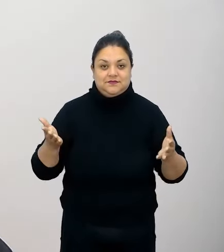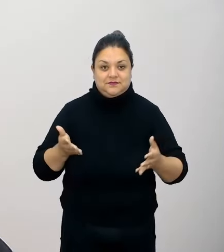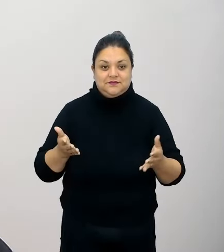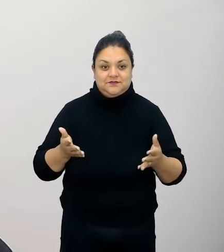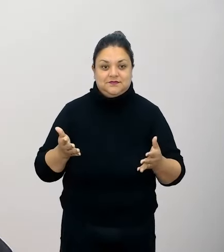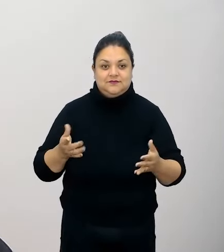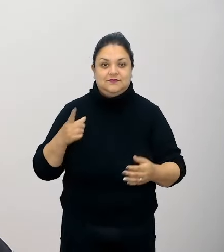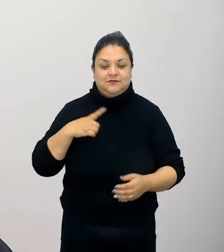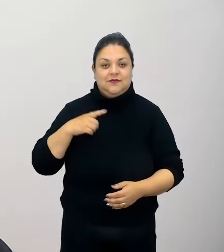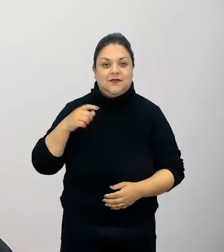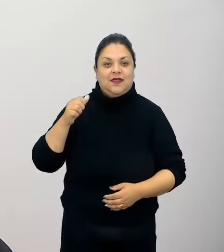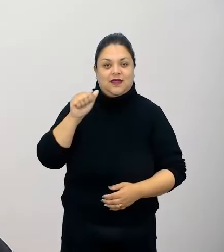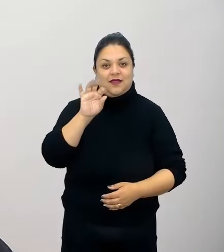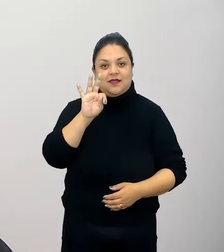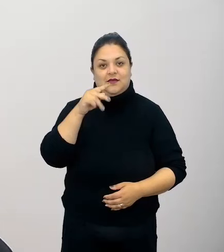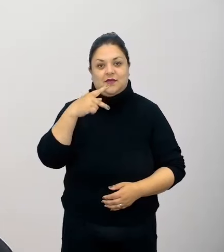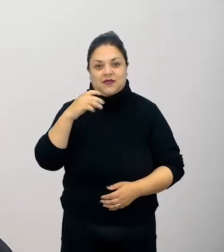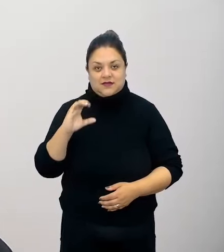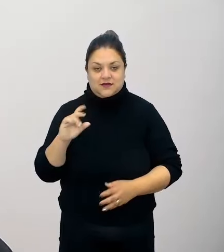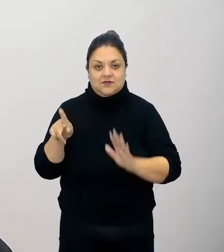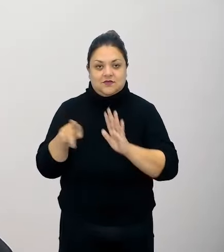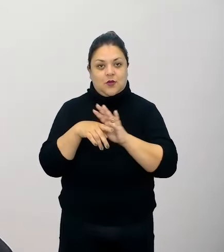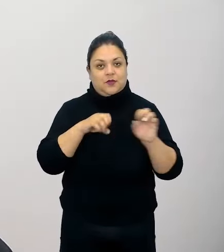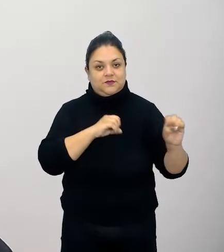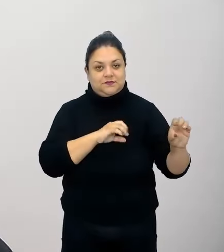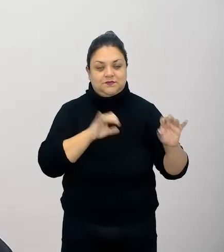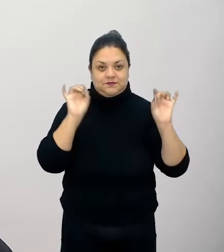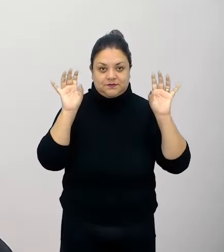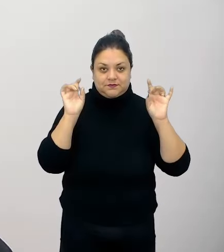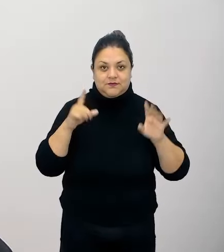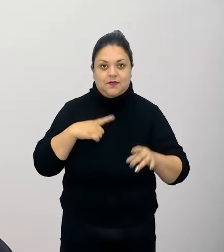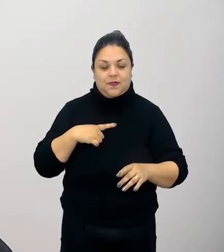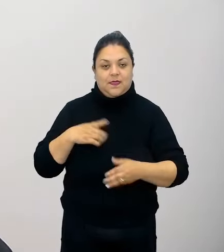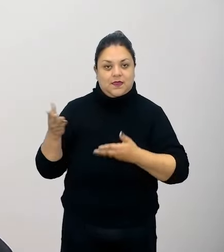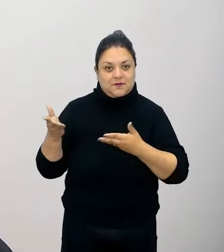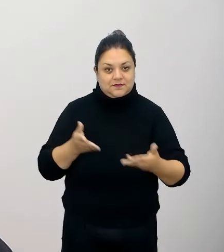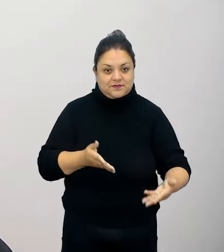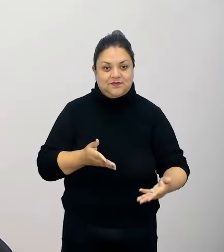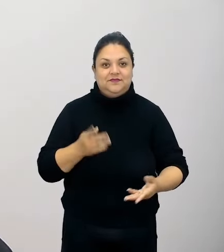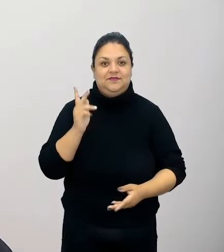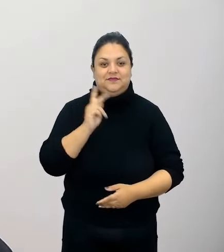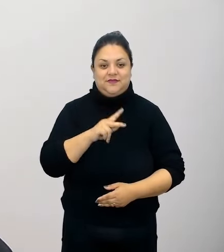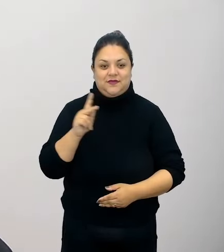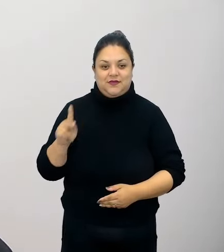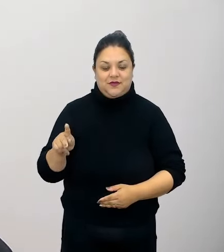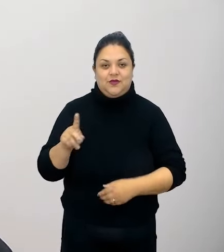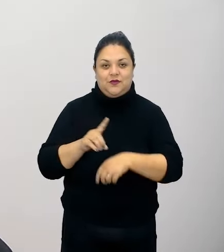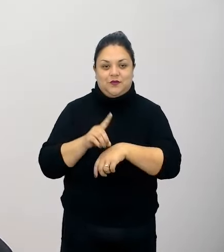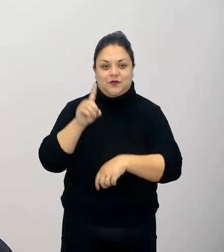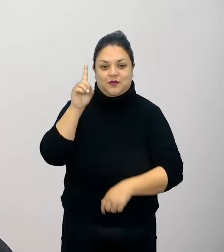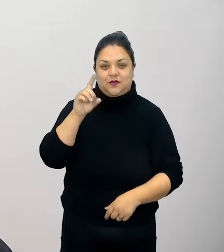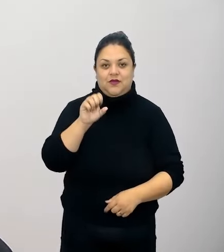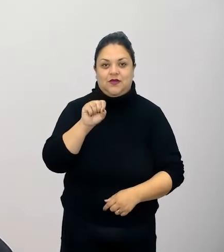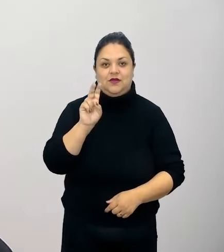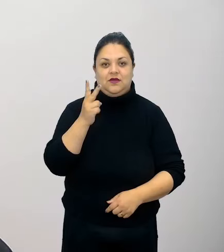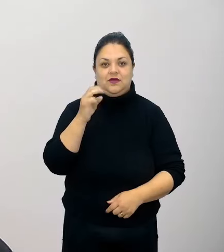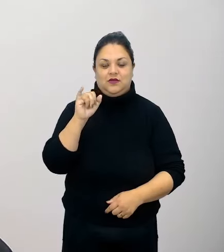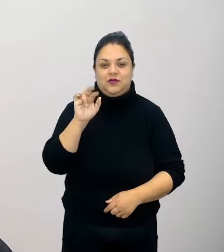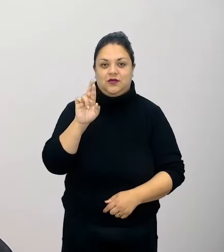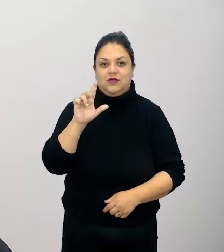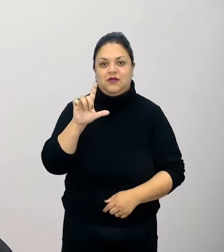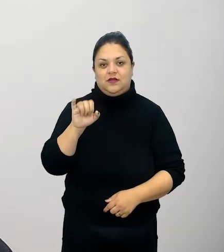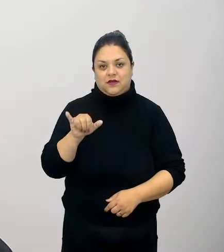nosso ATPC da educação especial, hoje recebendo a professora doutora Shirley Rodrigues